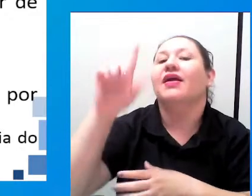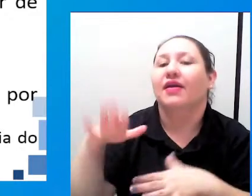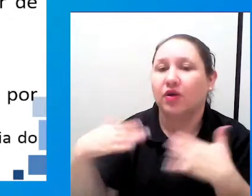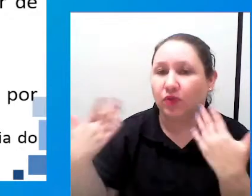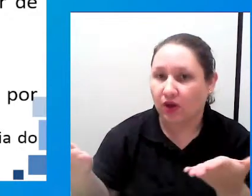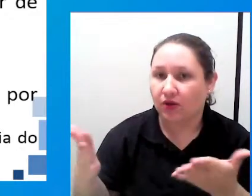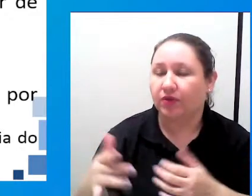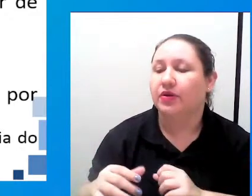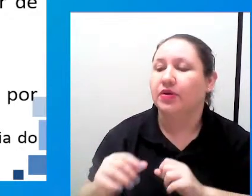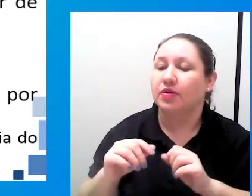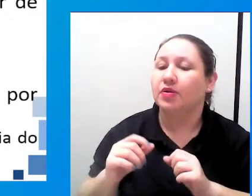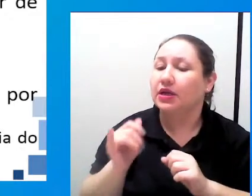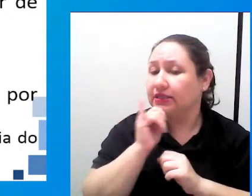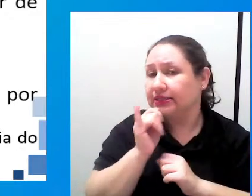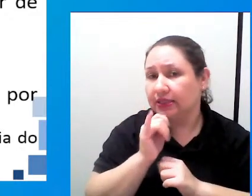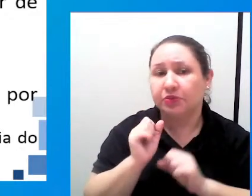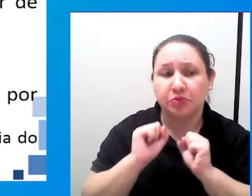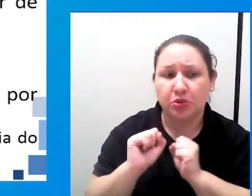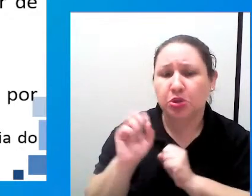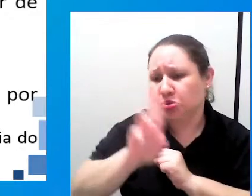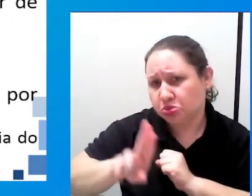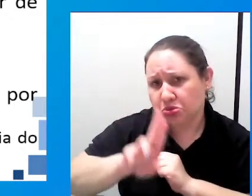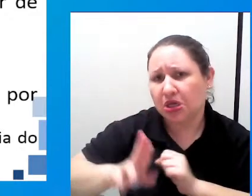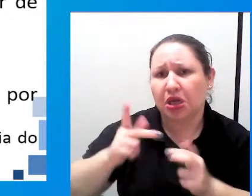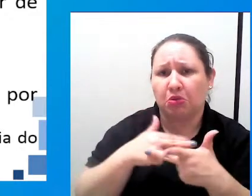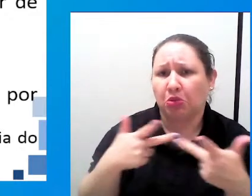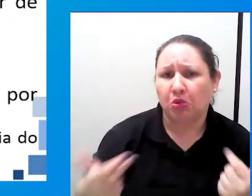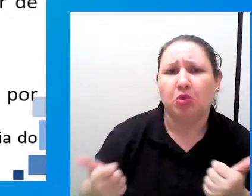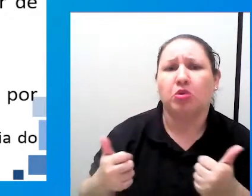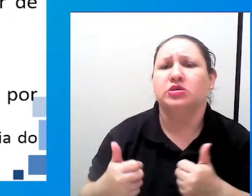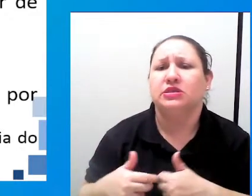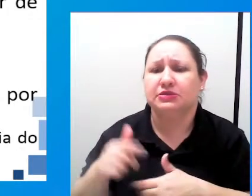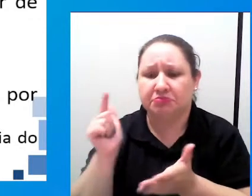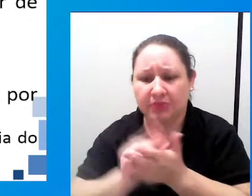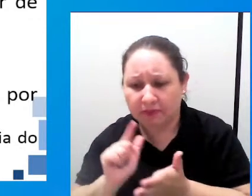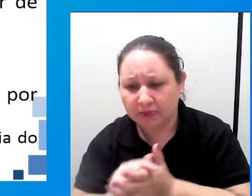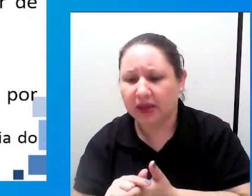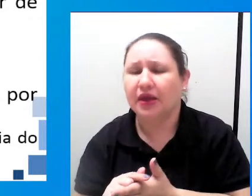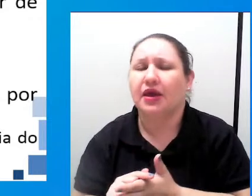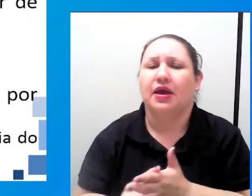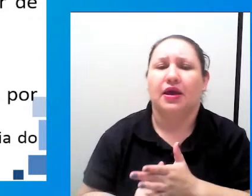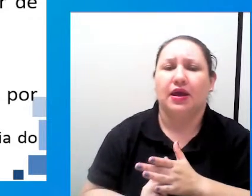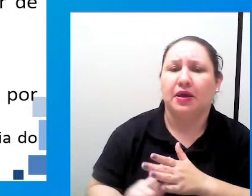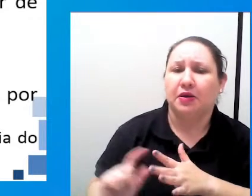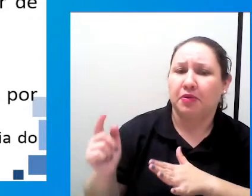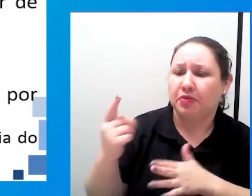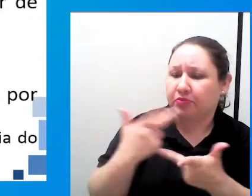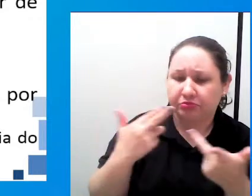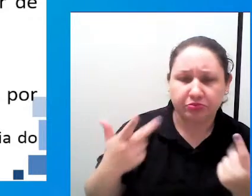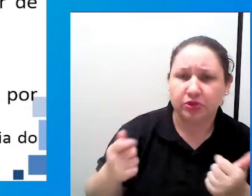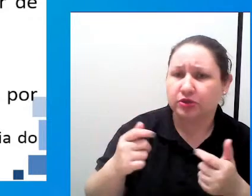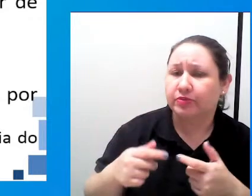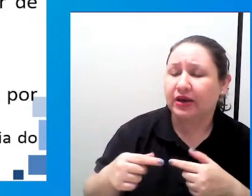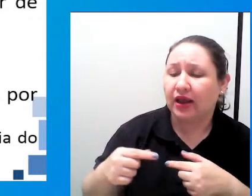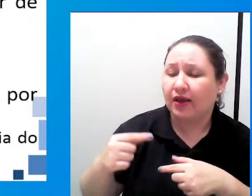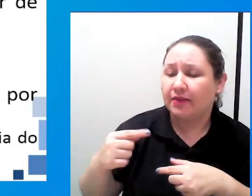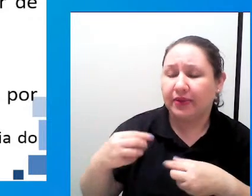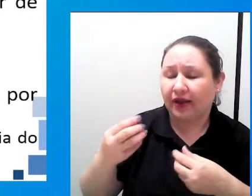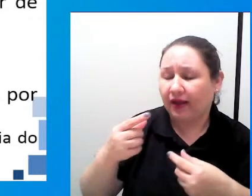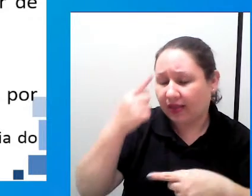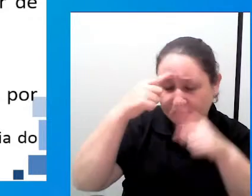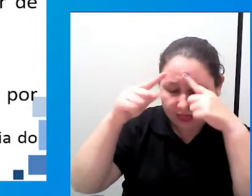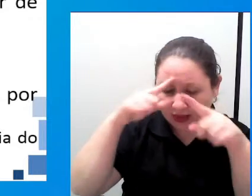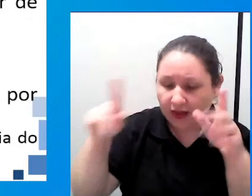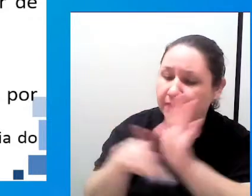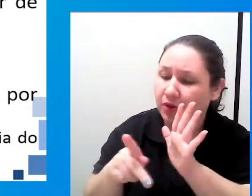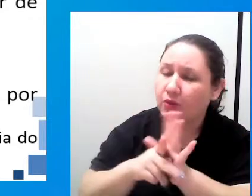um método algorítmico, ou então alguma coisa relacionada à disciplina. Então, eles sempre encontram alternativas ligadas ao curso, ligadas à disciplina,